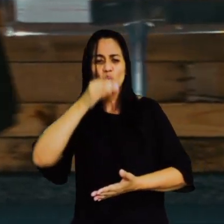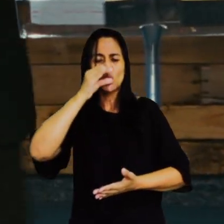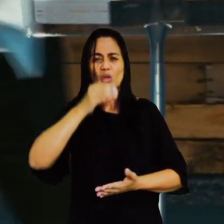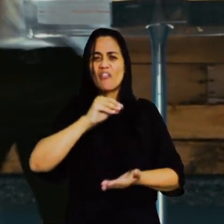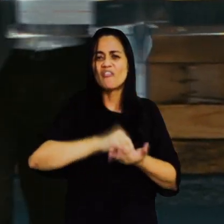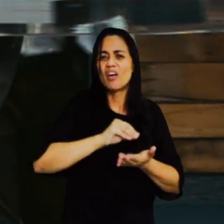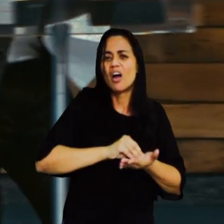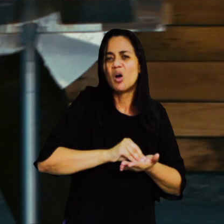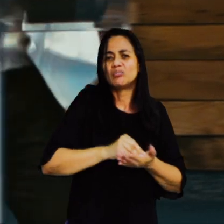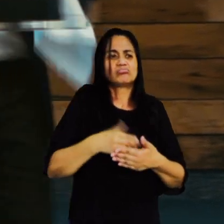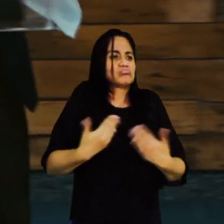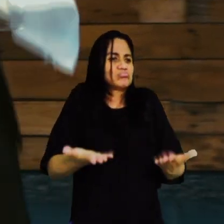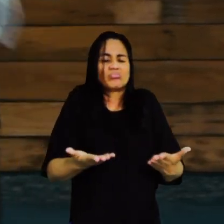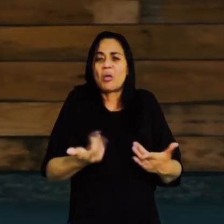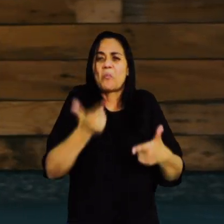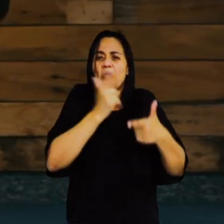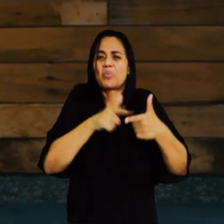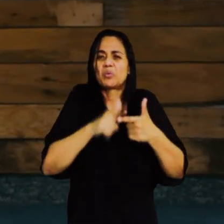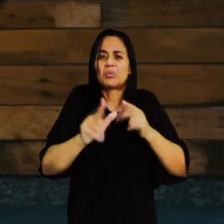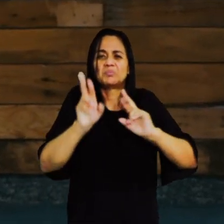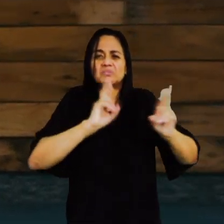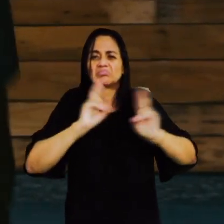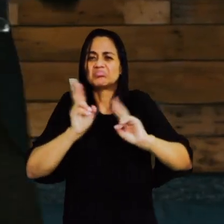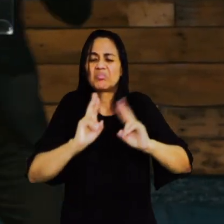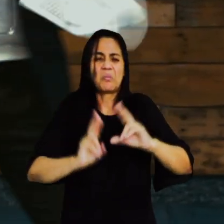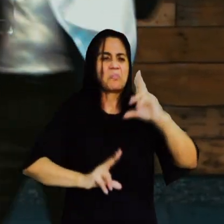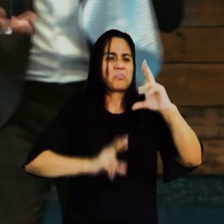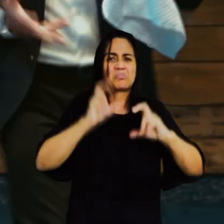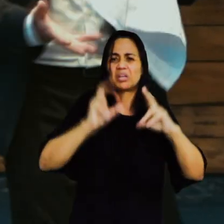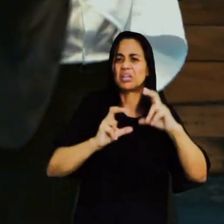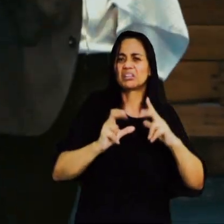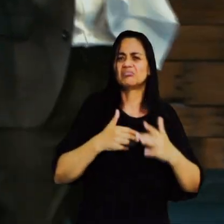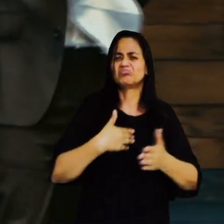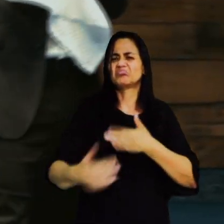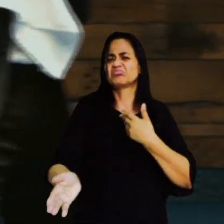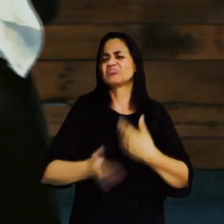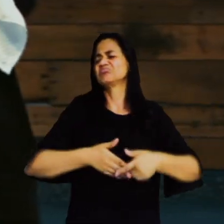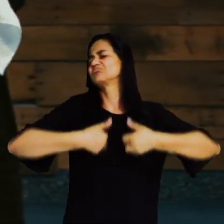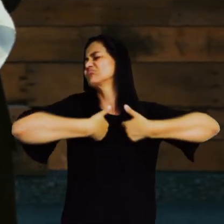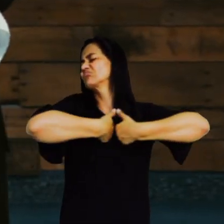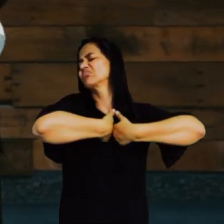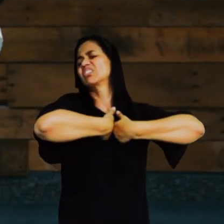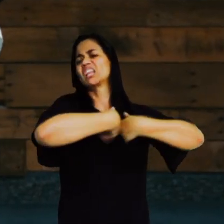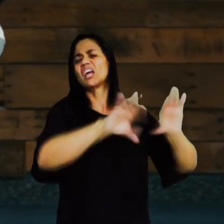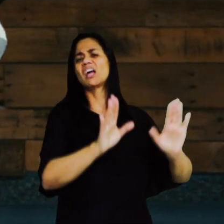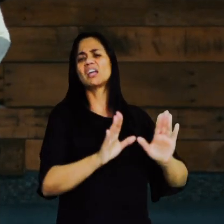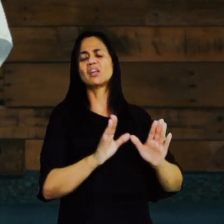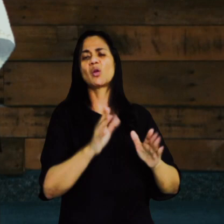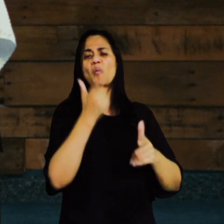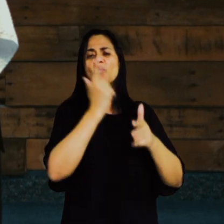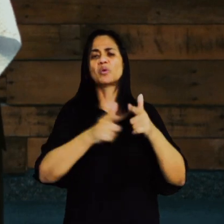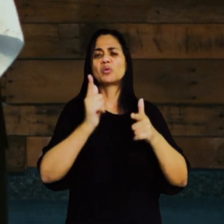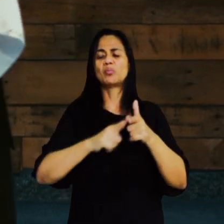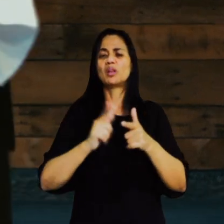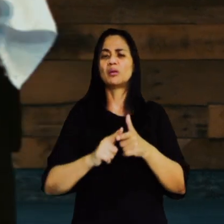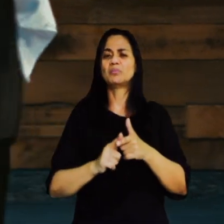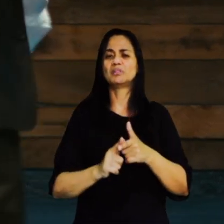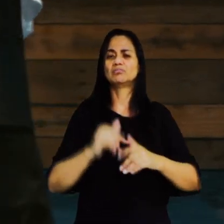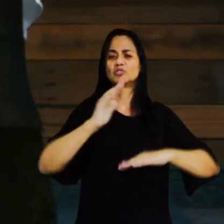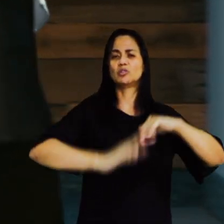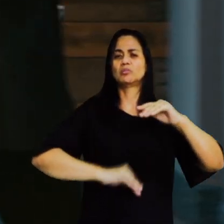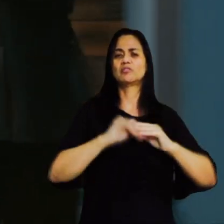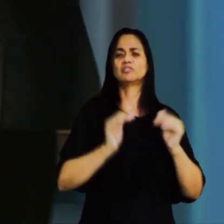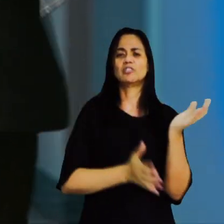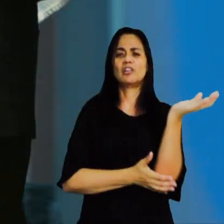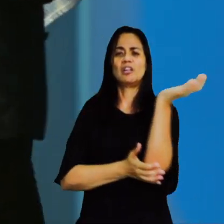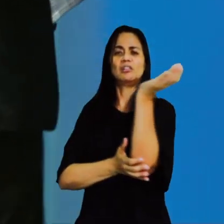de relacionamento, se tem briga. Não está nem aí qual que é o estado do garçom que está te servindo. E esses dias me bateu